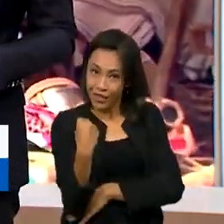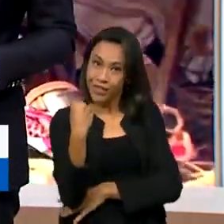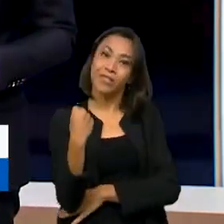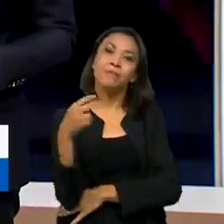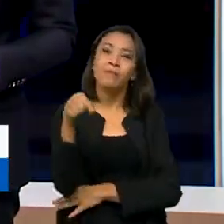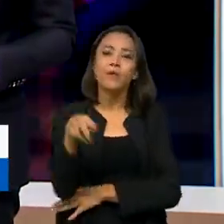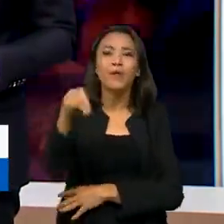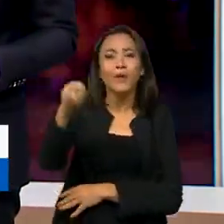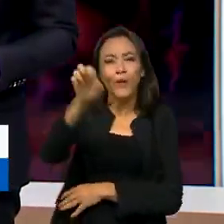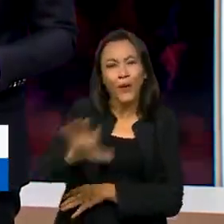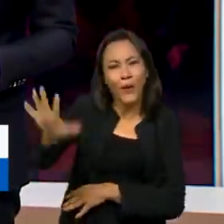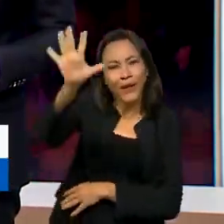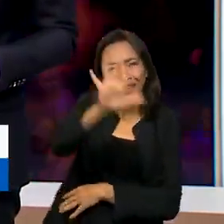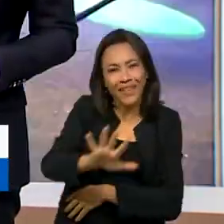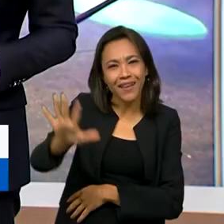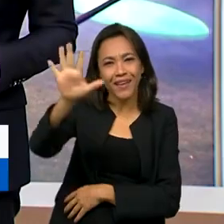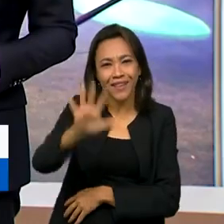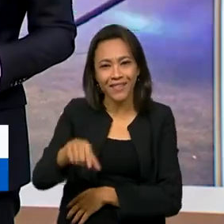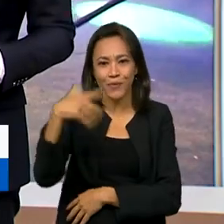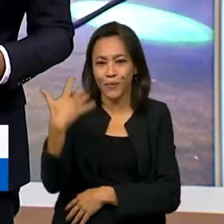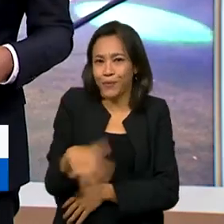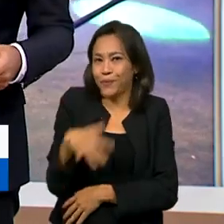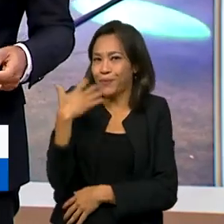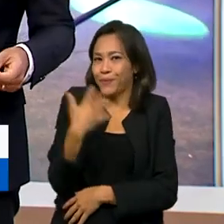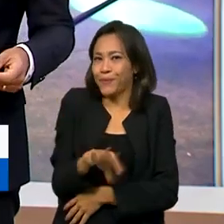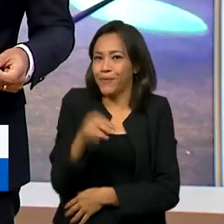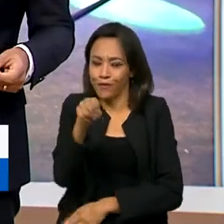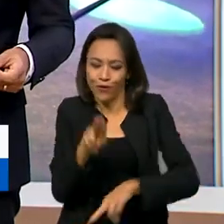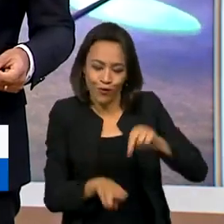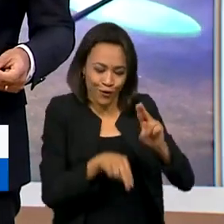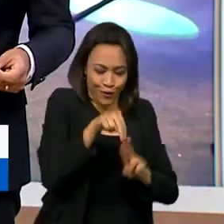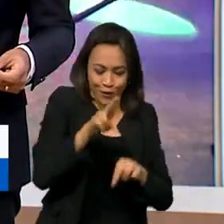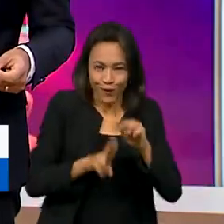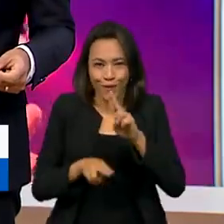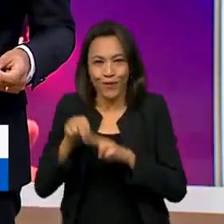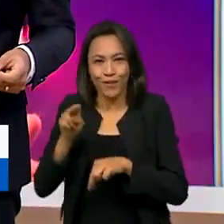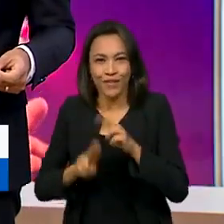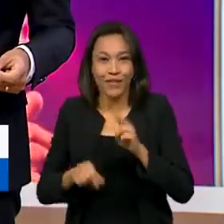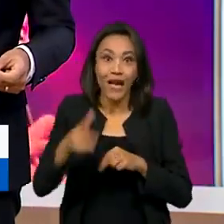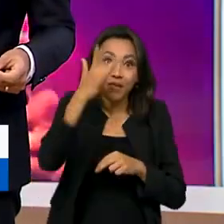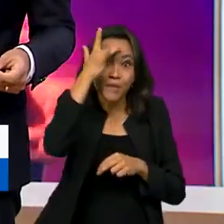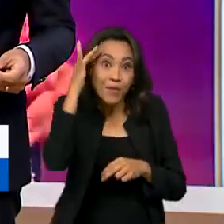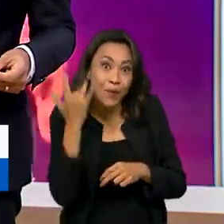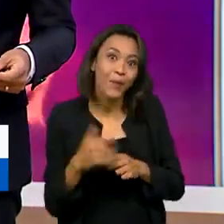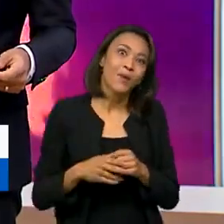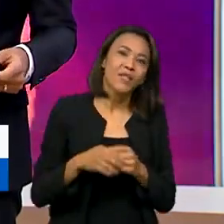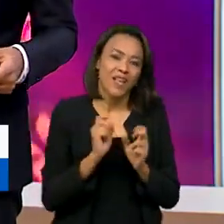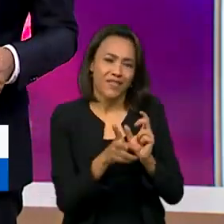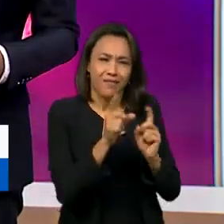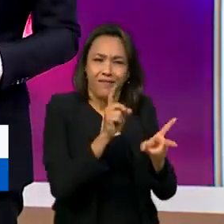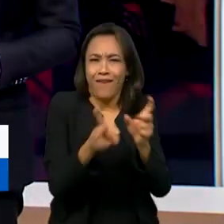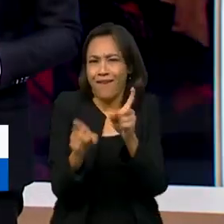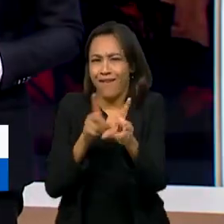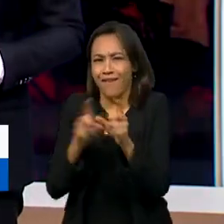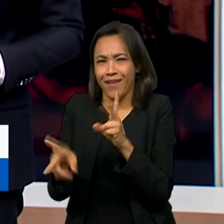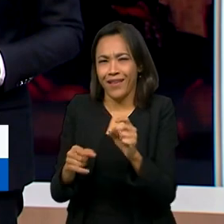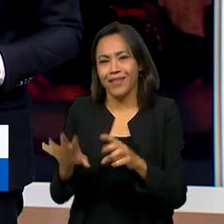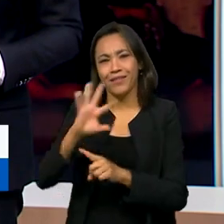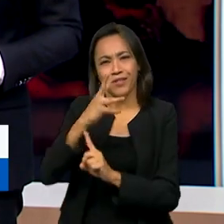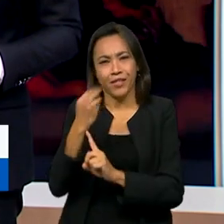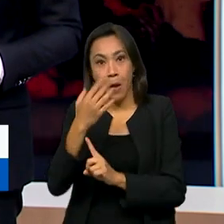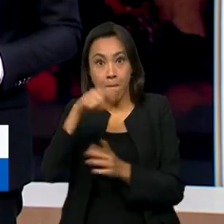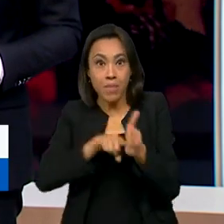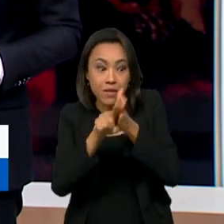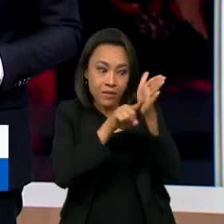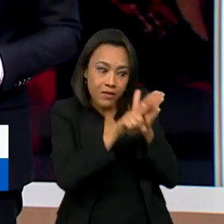Nordeste, de forma geral, fervem com as chegadas das festas juninas. Os foliões, os vendedores, os artistas e até os estudiosos